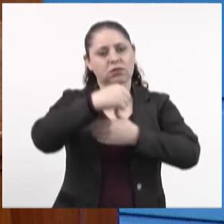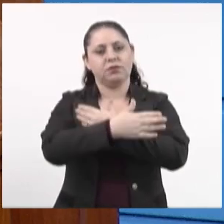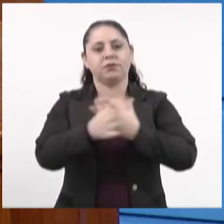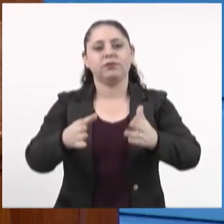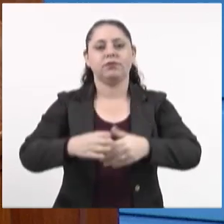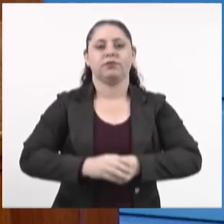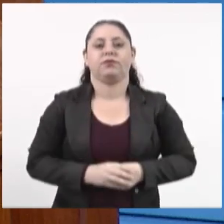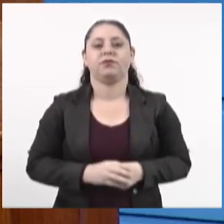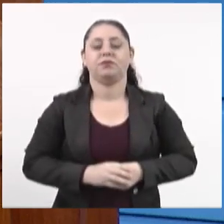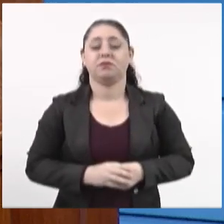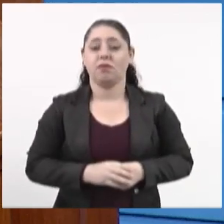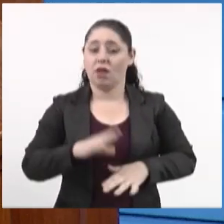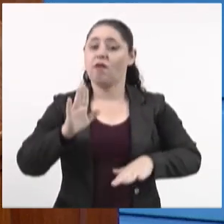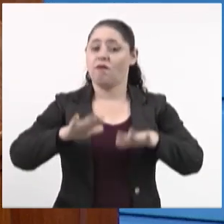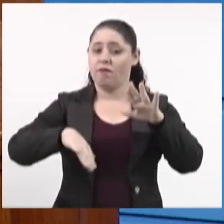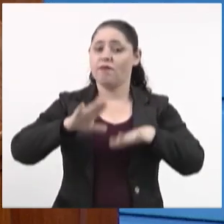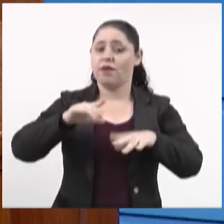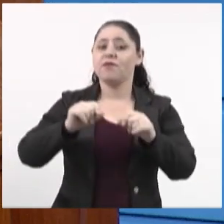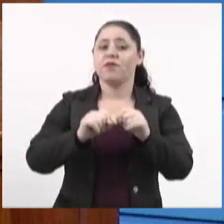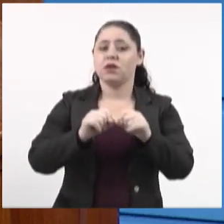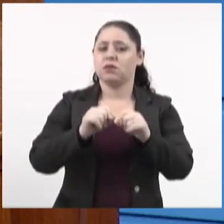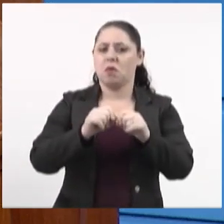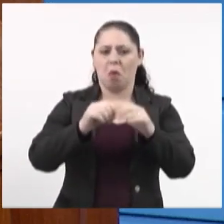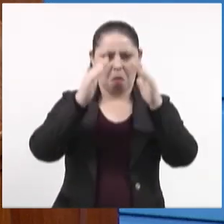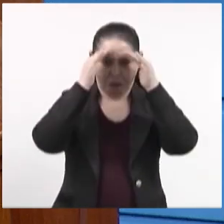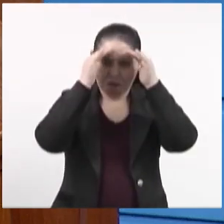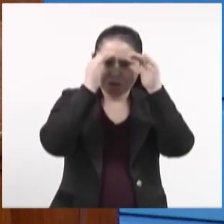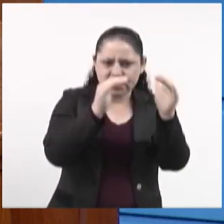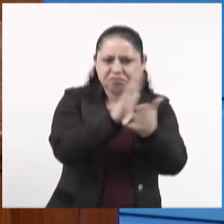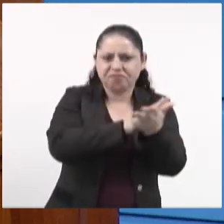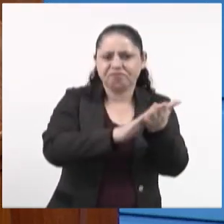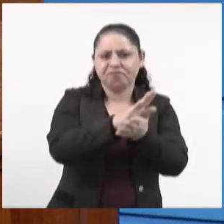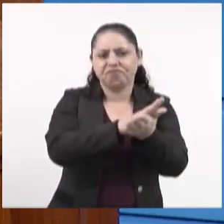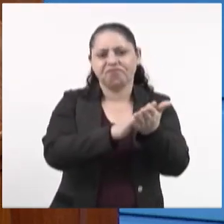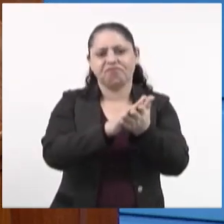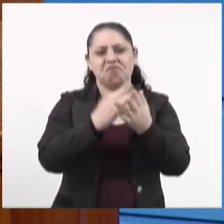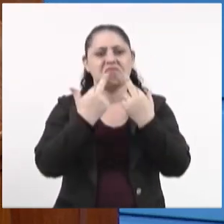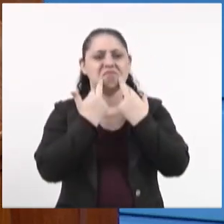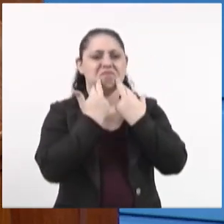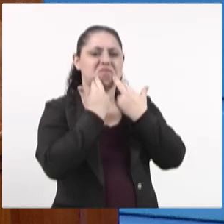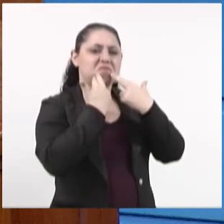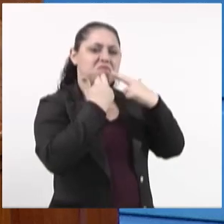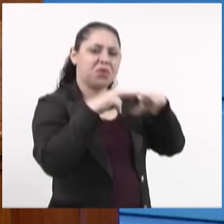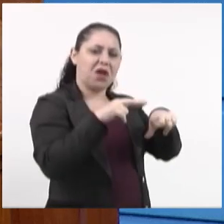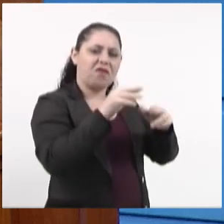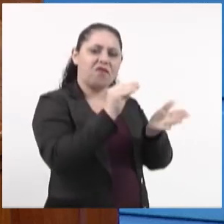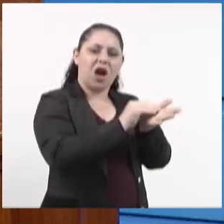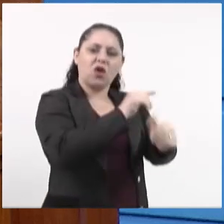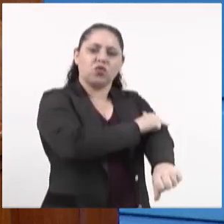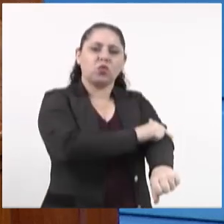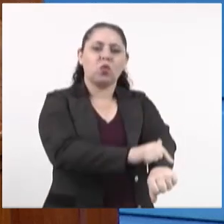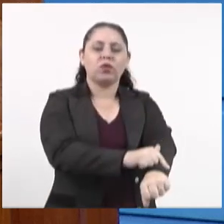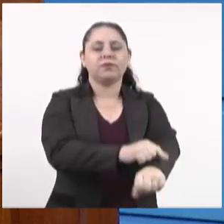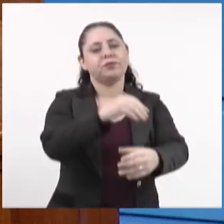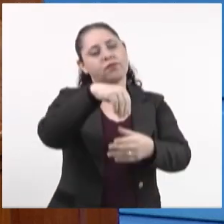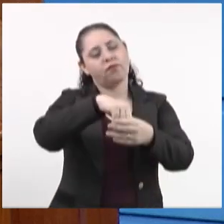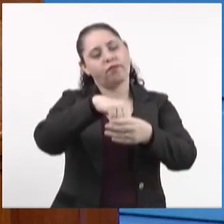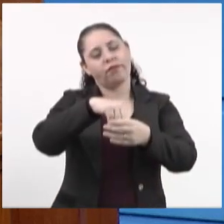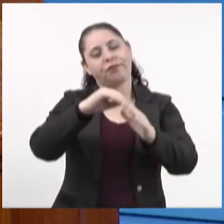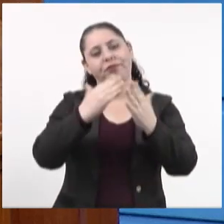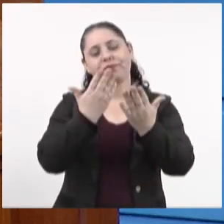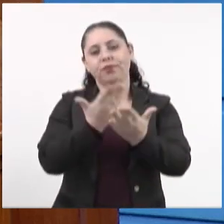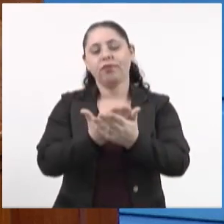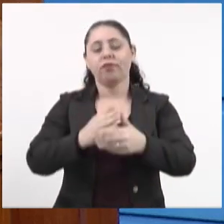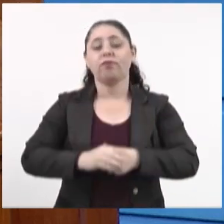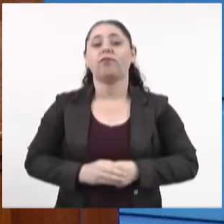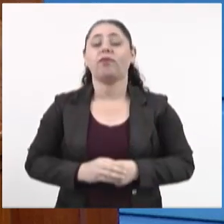aula. Muitas vezes, acabam não obedecendo o professor, acabam desrespeitando o professor dentro de sala de